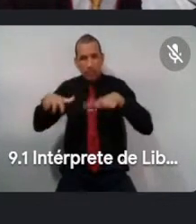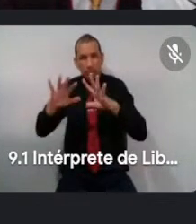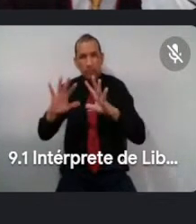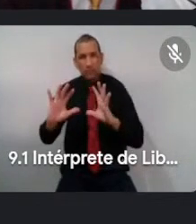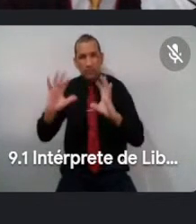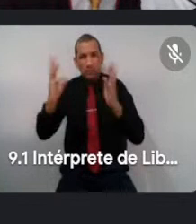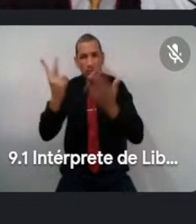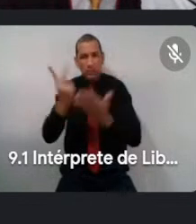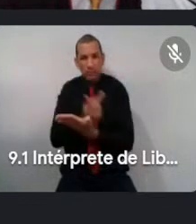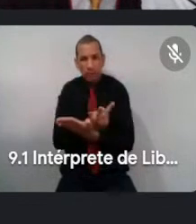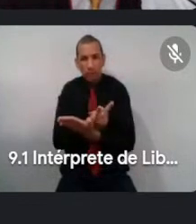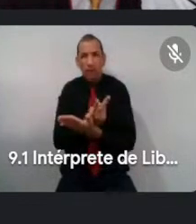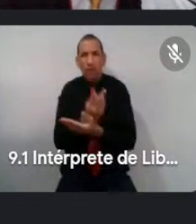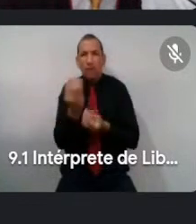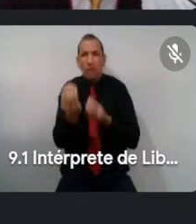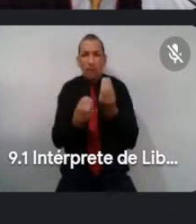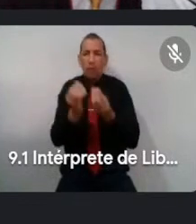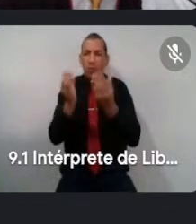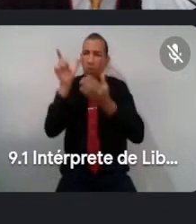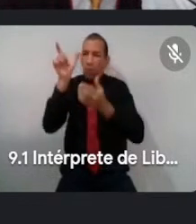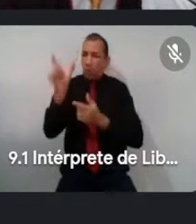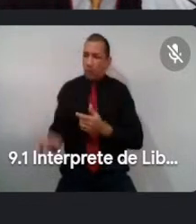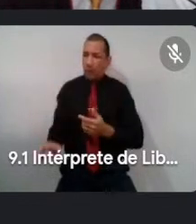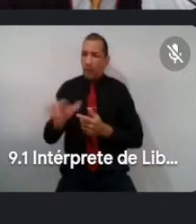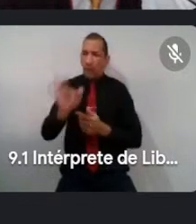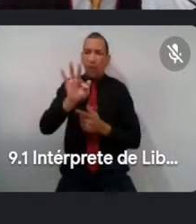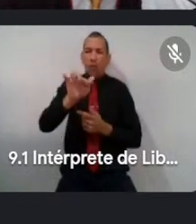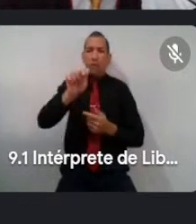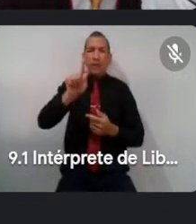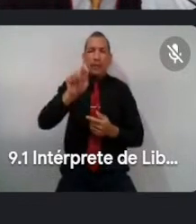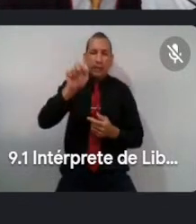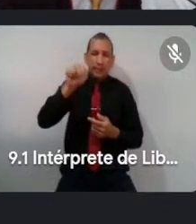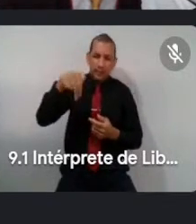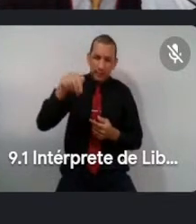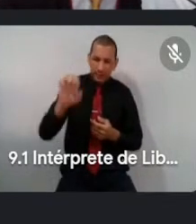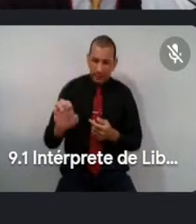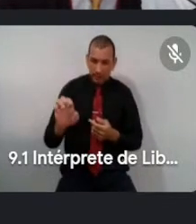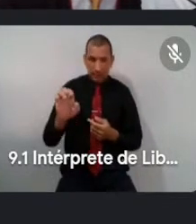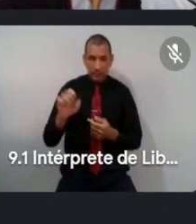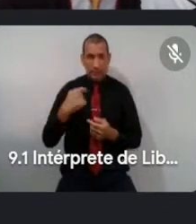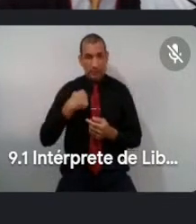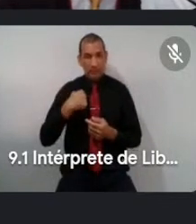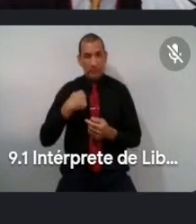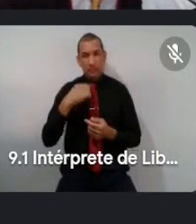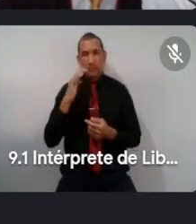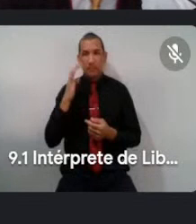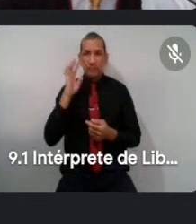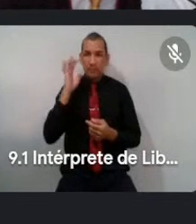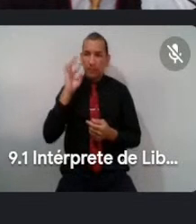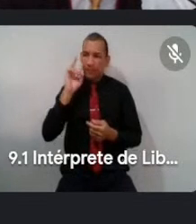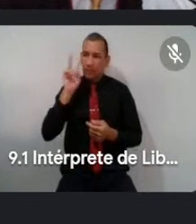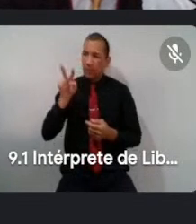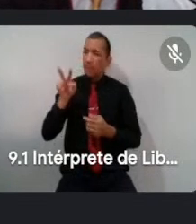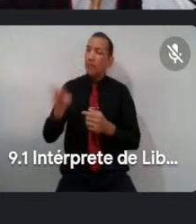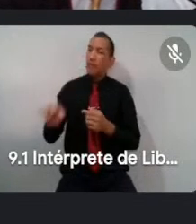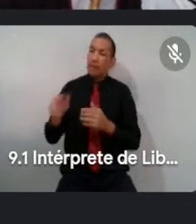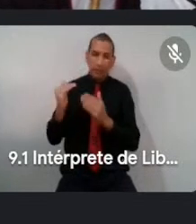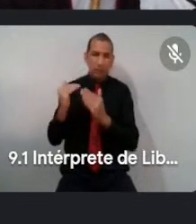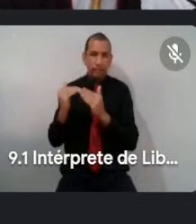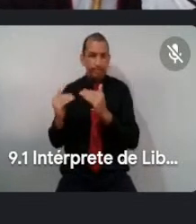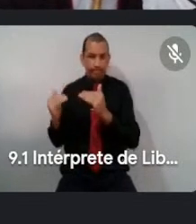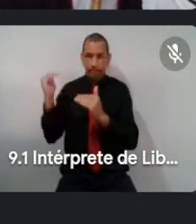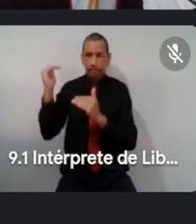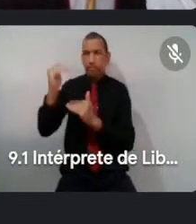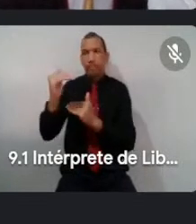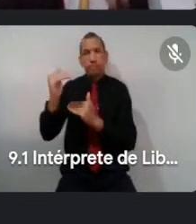fãs se der a conduta do Senhor Wagner a meu juízo é mais gravosa que da senhora